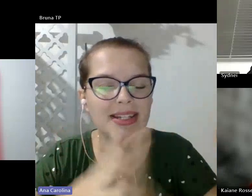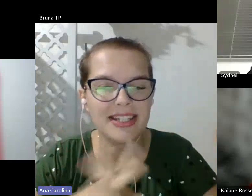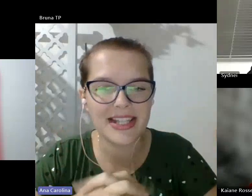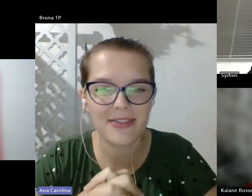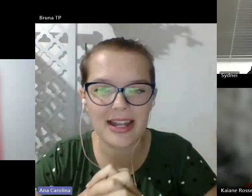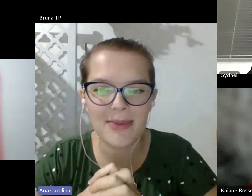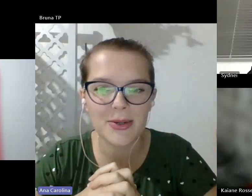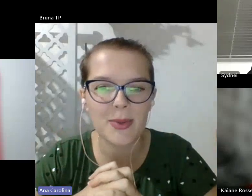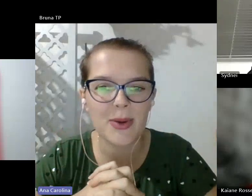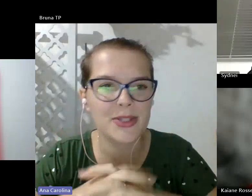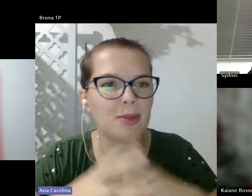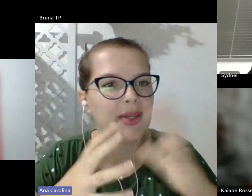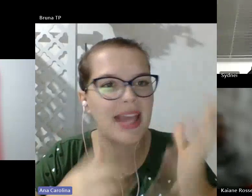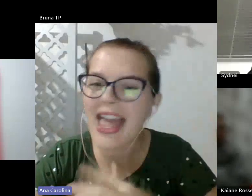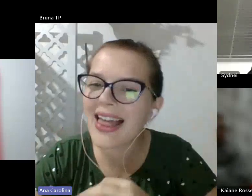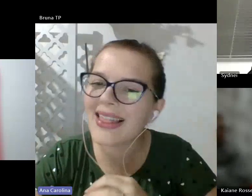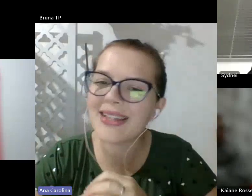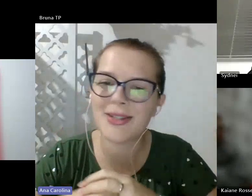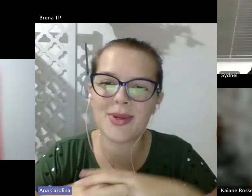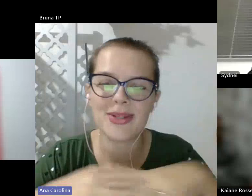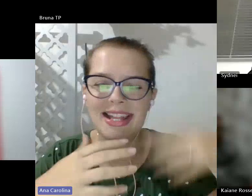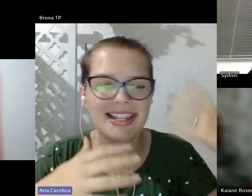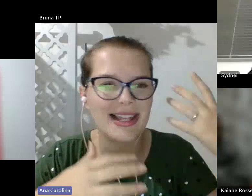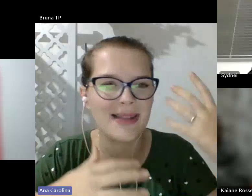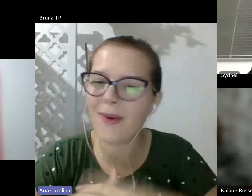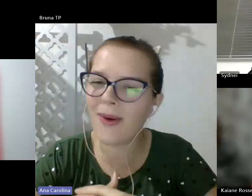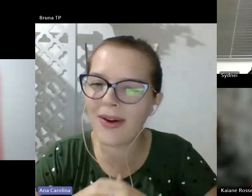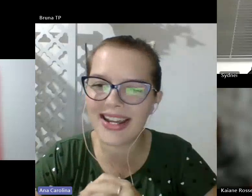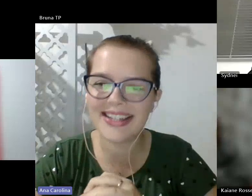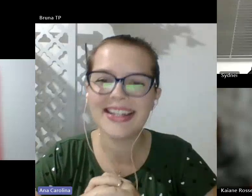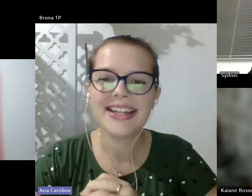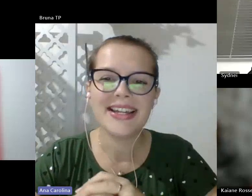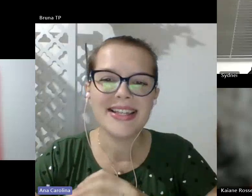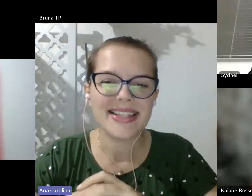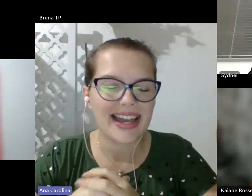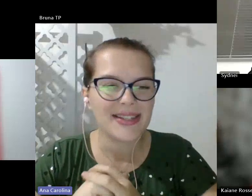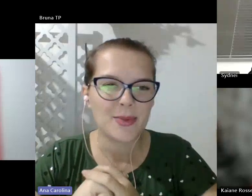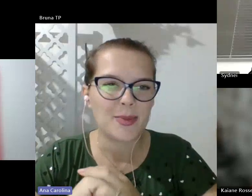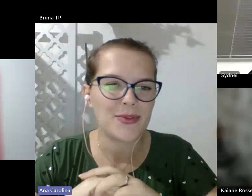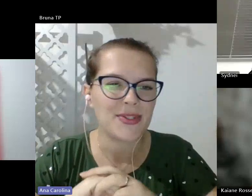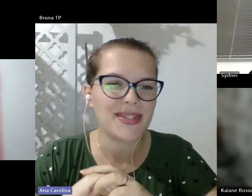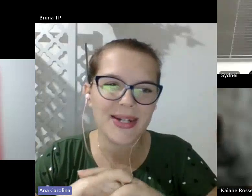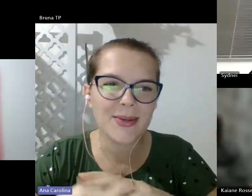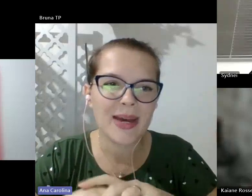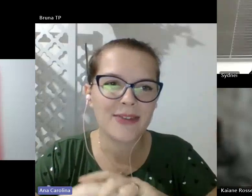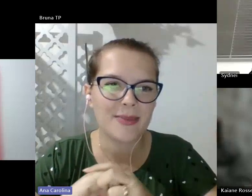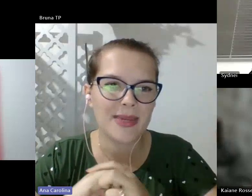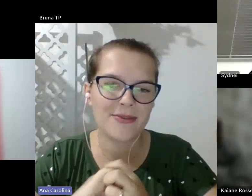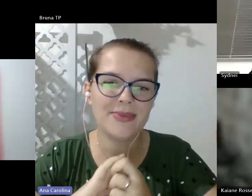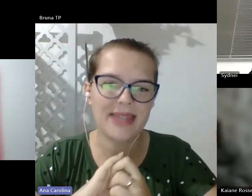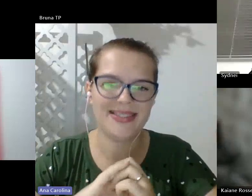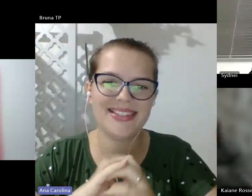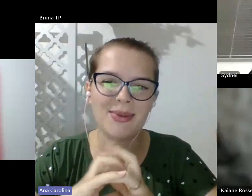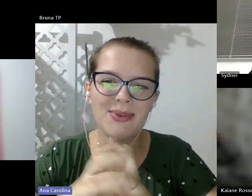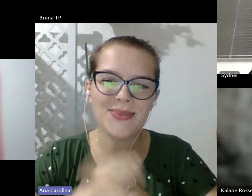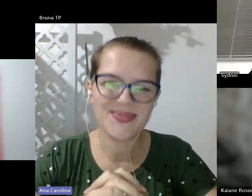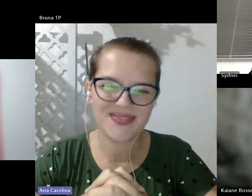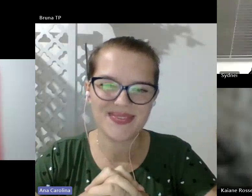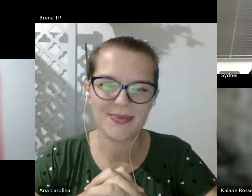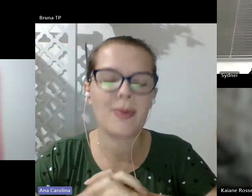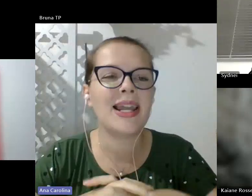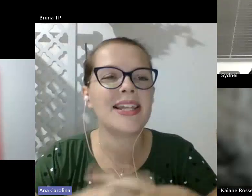se a Mariana quiser falar mais alguma coisa sobre ela, sobre a cidade que ela mora, tá? Sobre a profissão, Mari, fica bem à vontade, tá